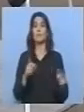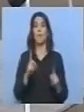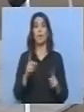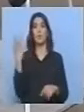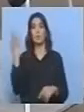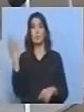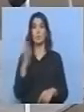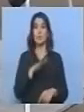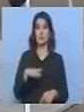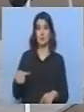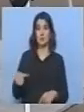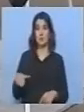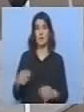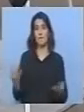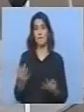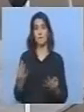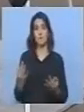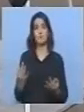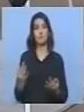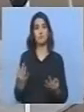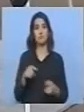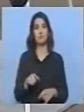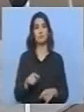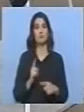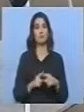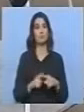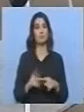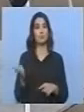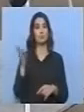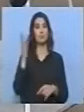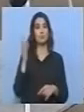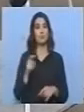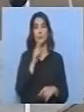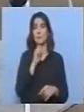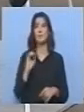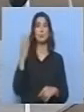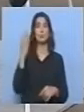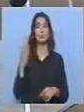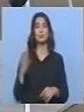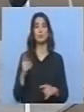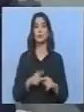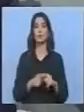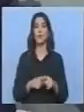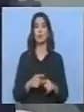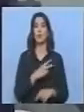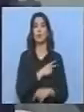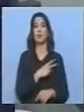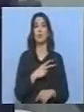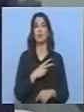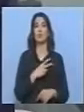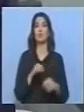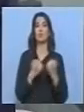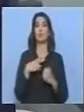cultura e a ciência, é realmente um caso de enorme sucesso. E é talvez um dos grandes sucessos que a sociedade portuguesa tem nestes